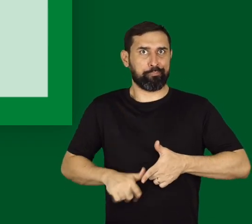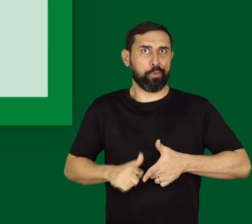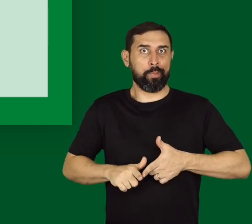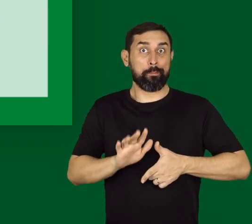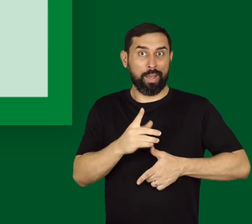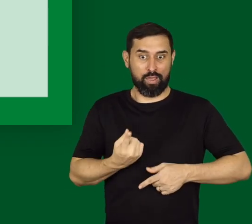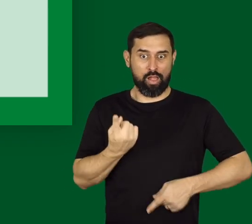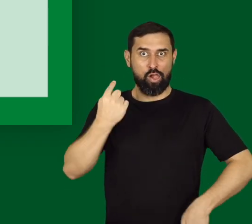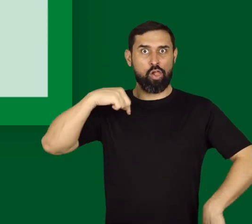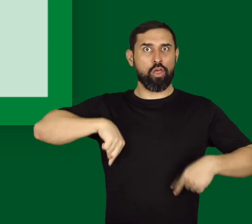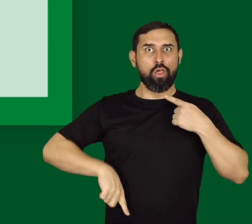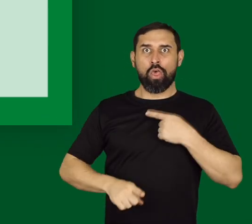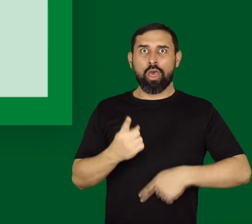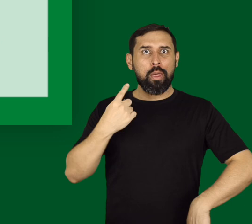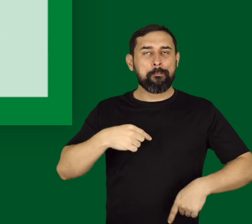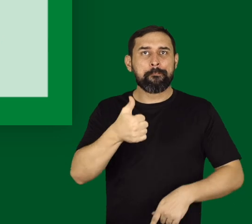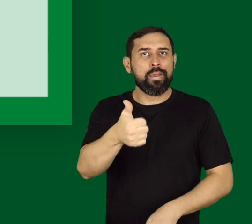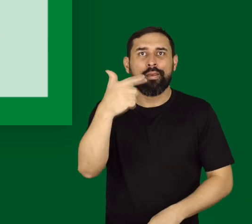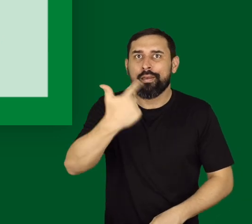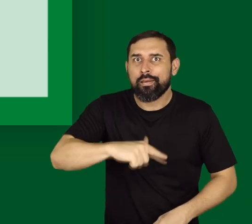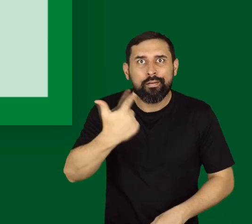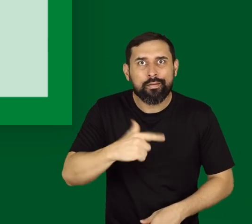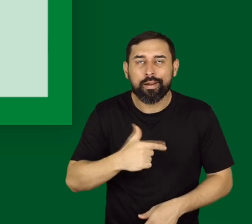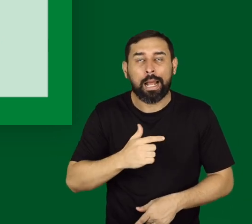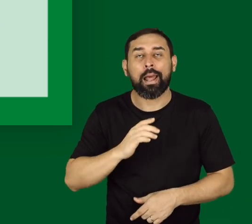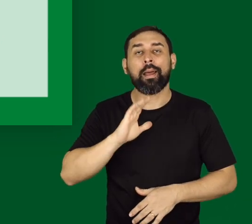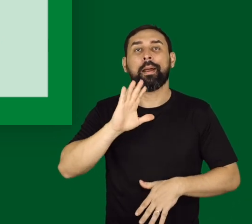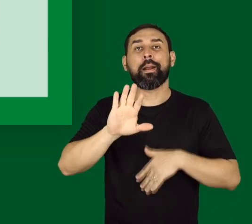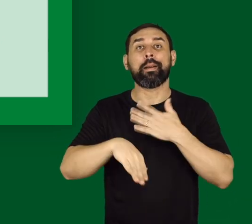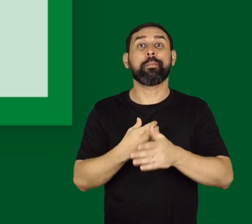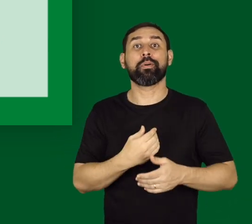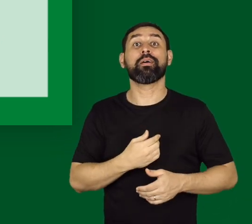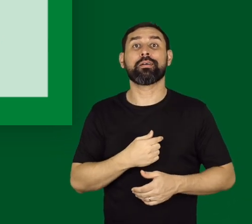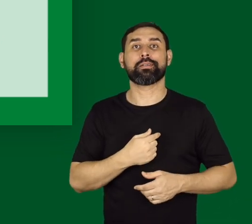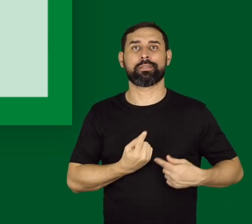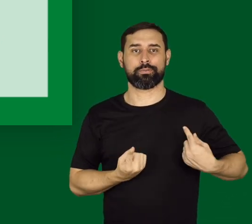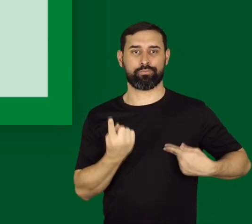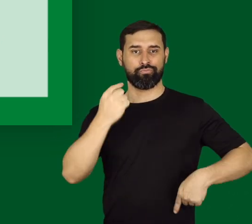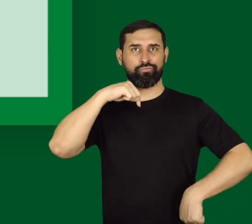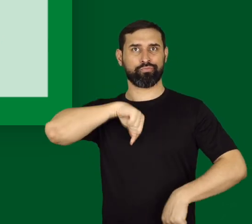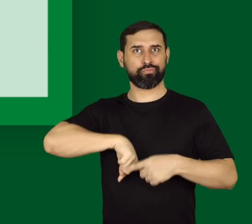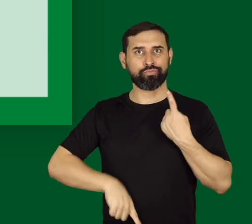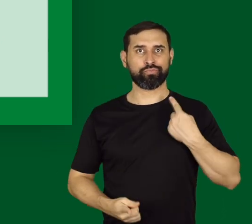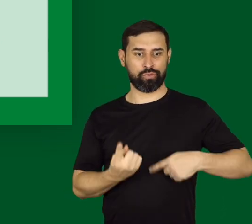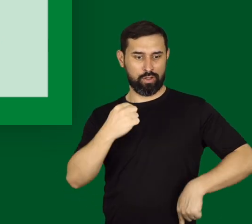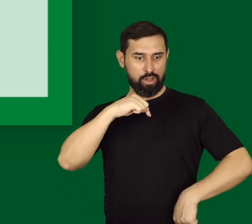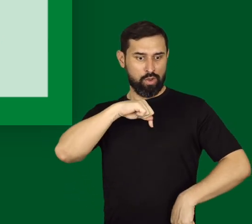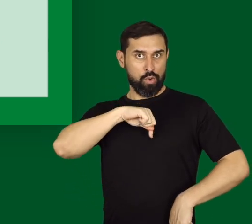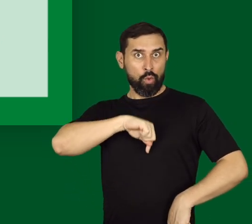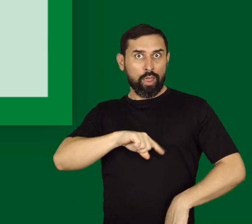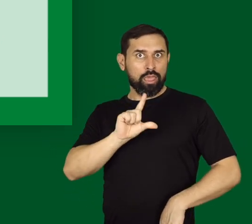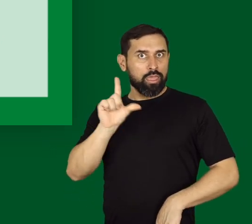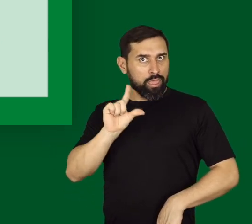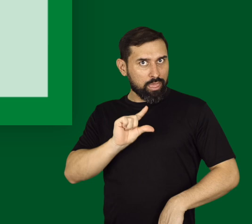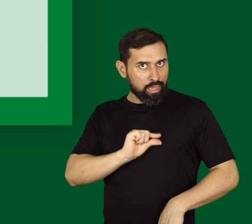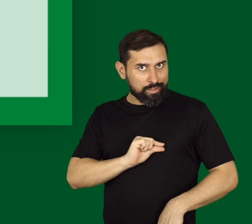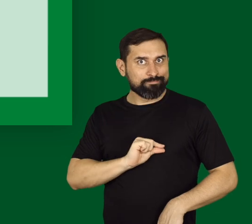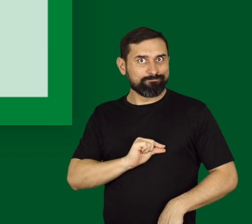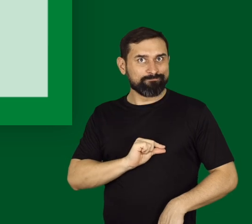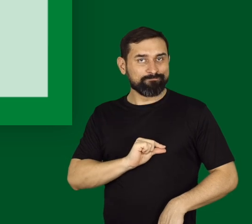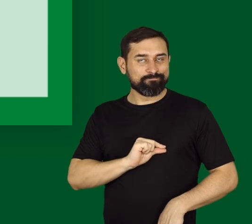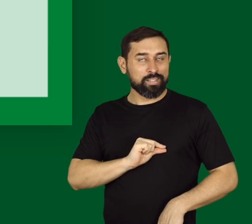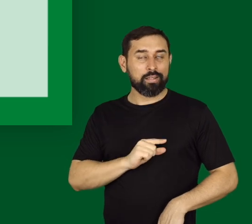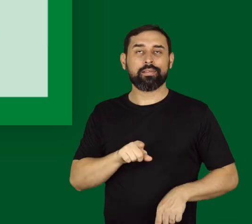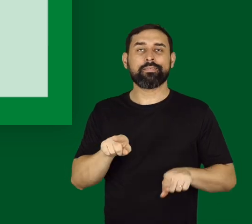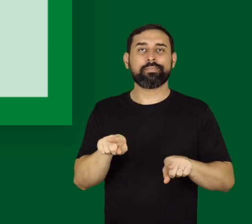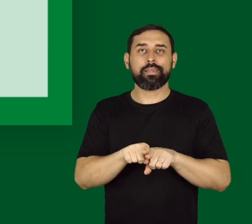uma vasodilatação, porém você tem uma má distribuição do volume sanguíneo, consequentemente o retorno venoso vai estar